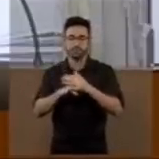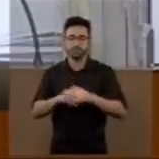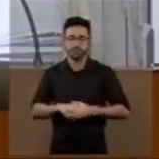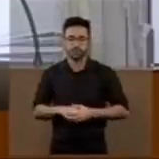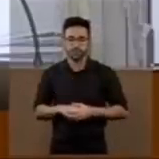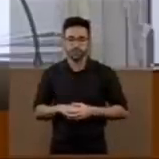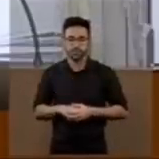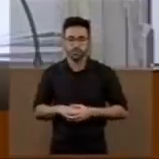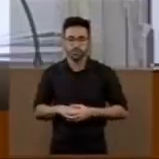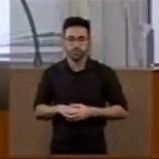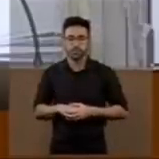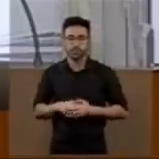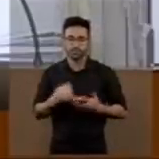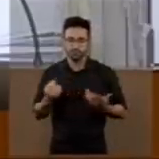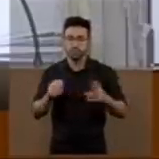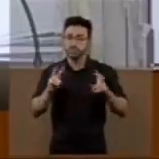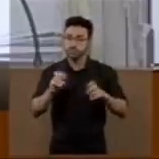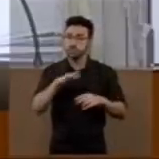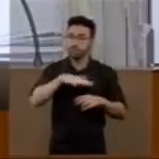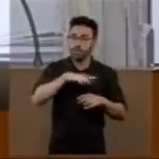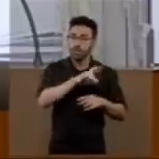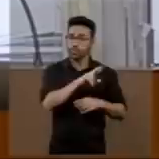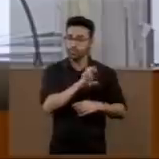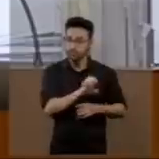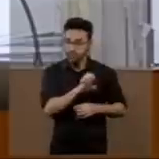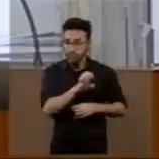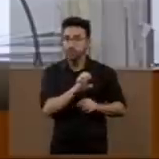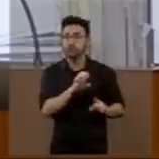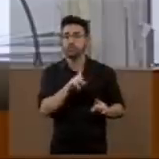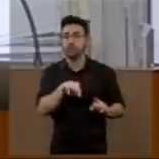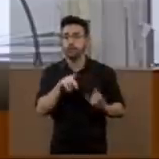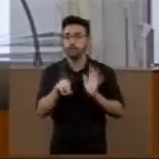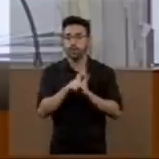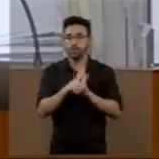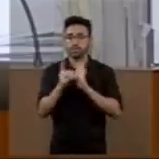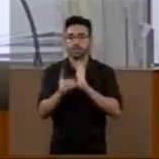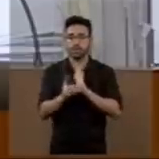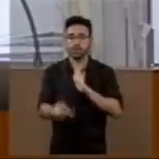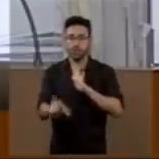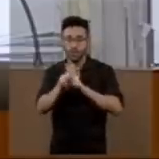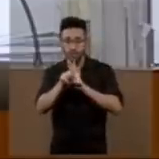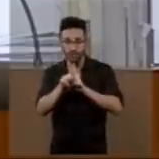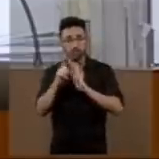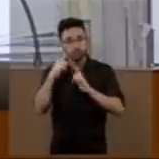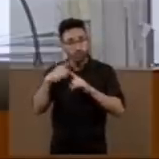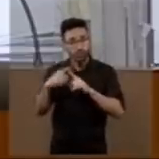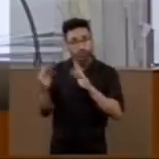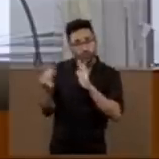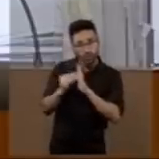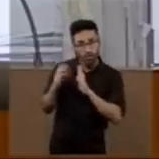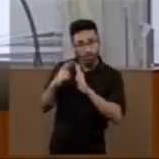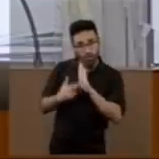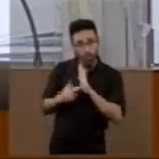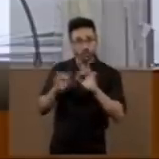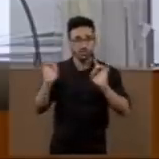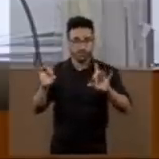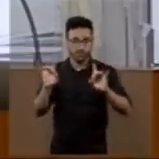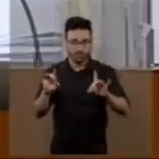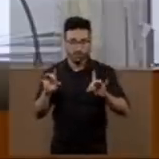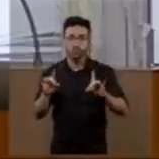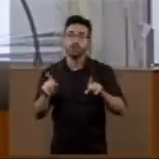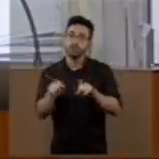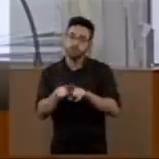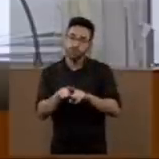no caso do recurso extraordinário, os dispositivos do próprio decreto-lei, que disciplina o registro especial mencionado e